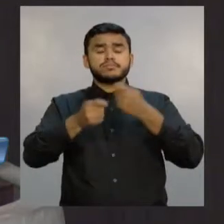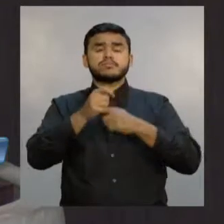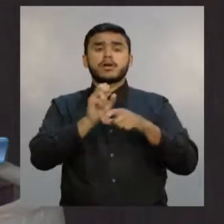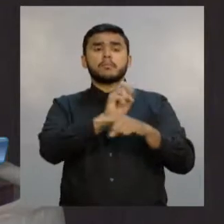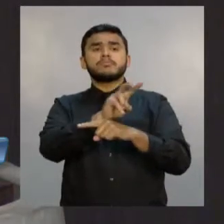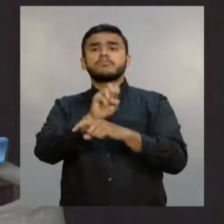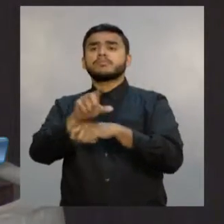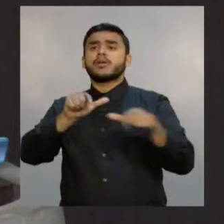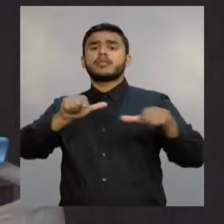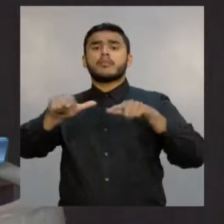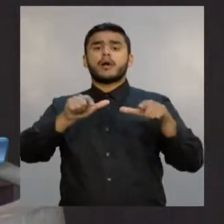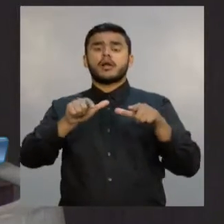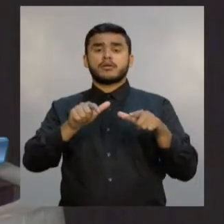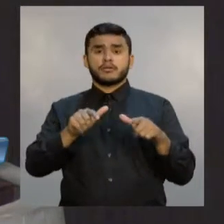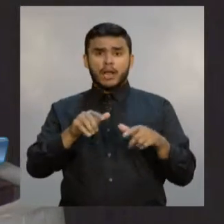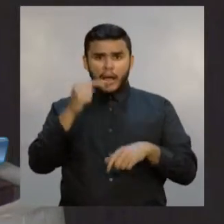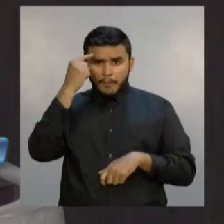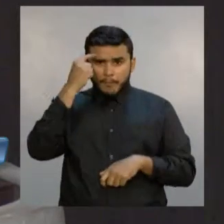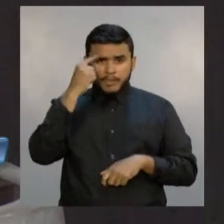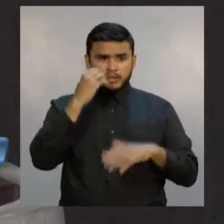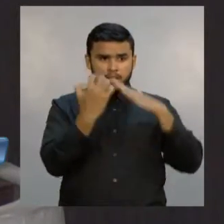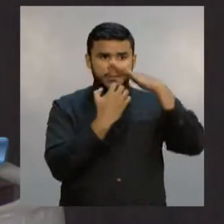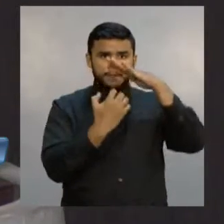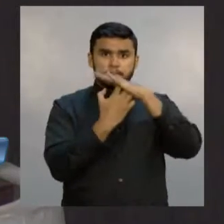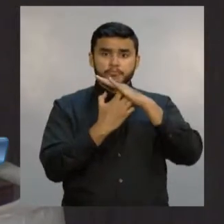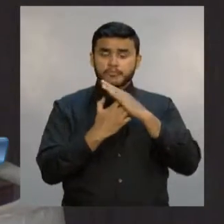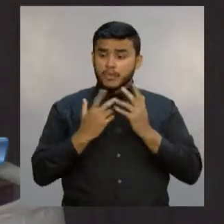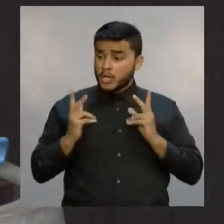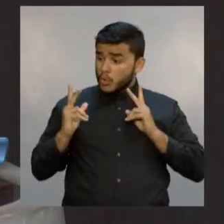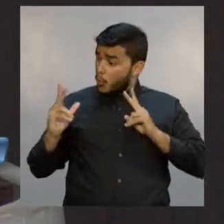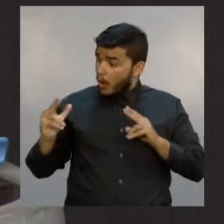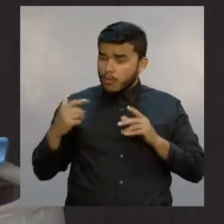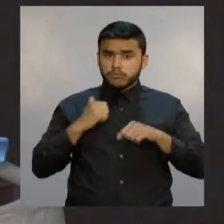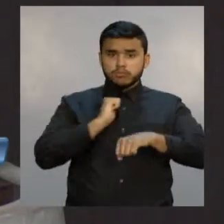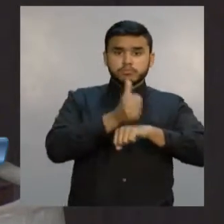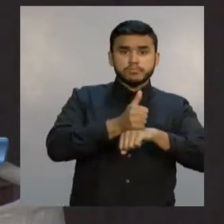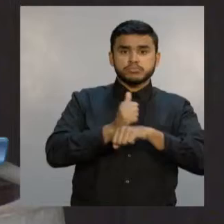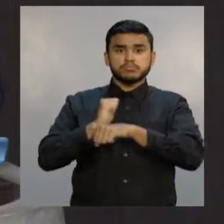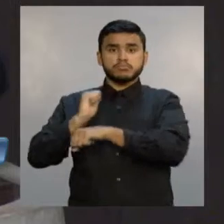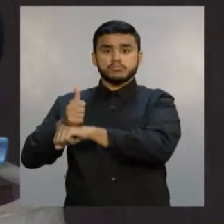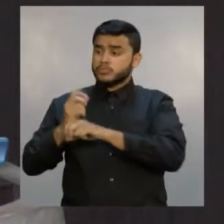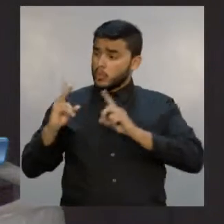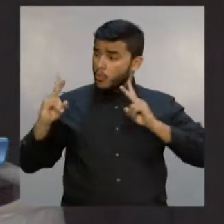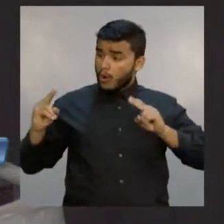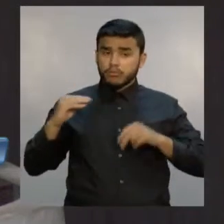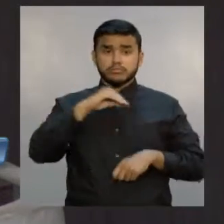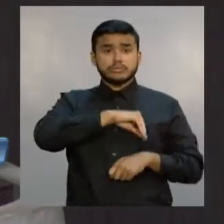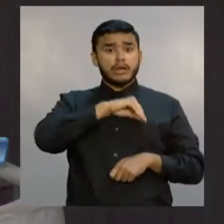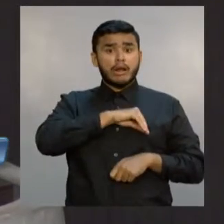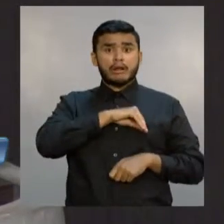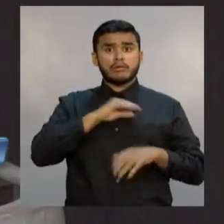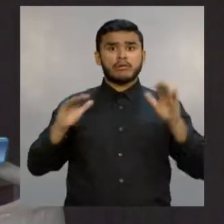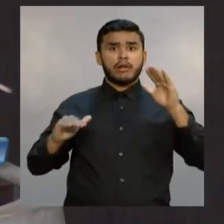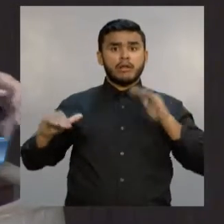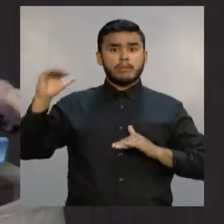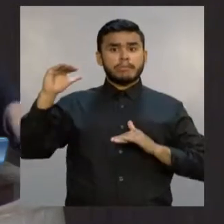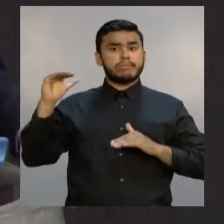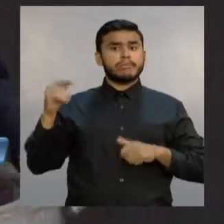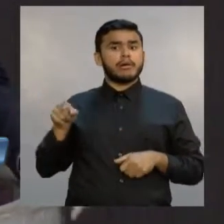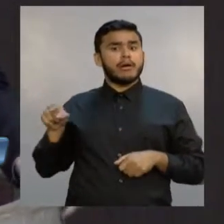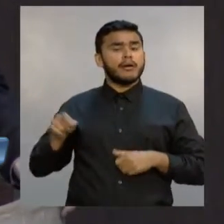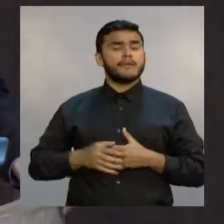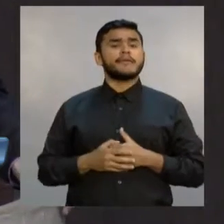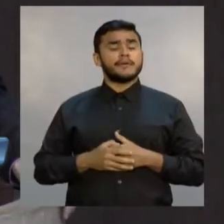média, 40% menos que os homens, pelas mesmas funções. É esta economia